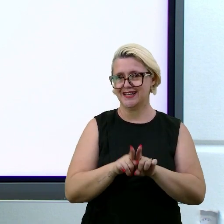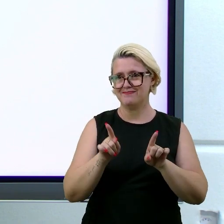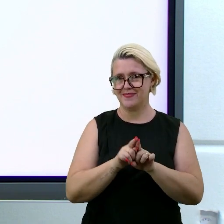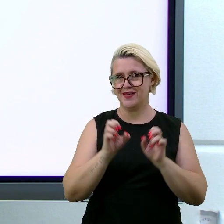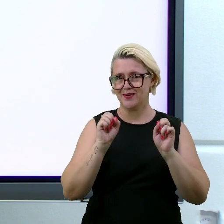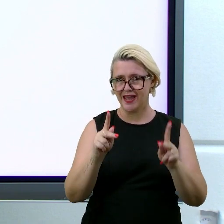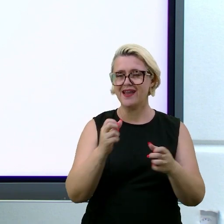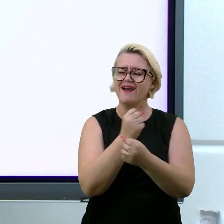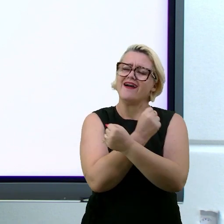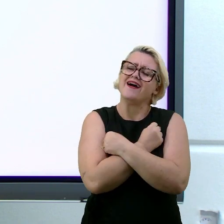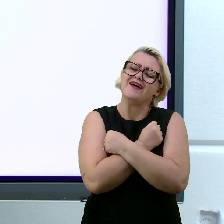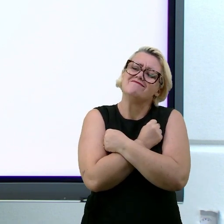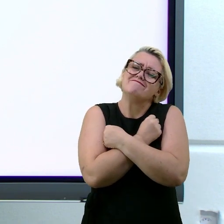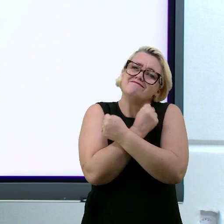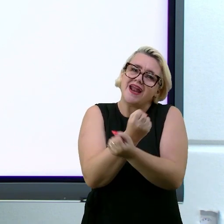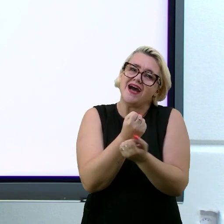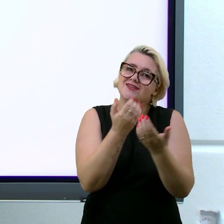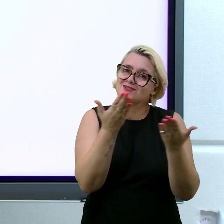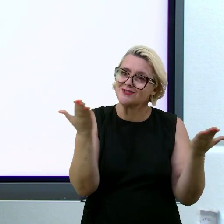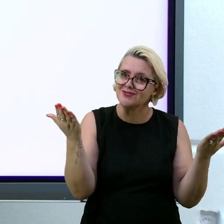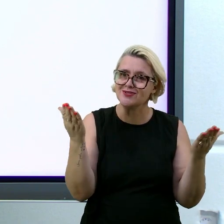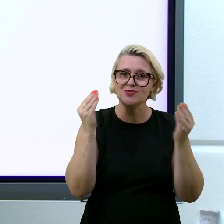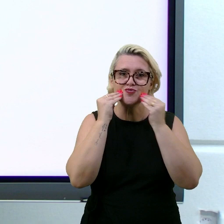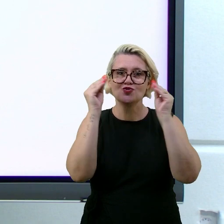Viu? Um abraço para vocês e ó,